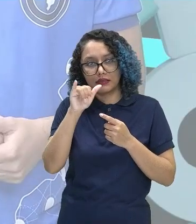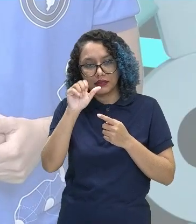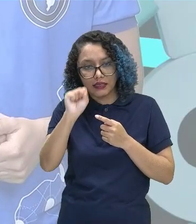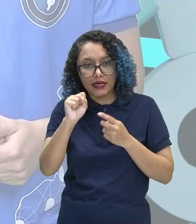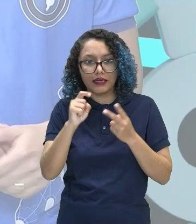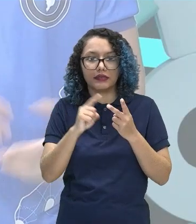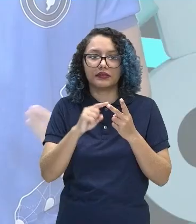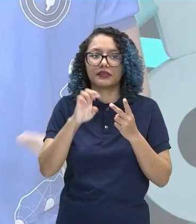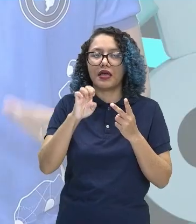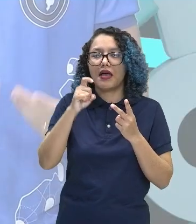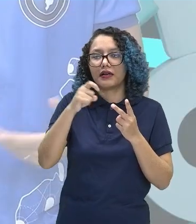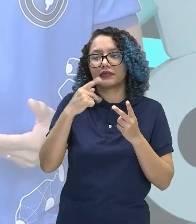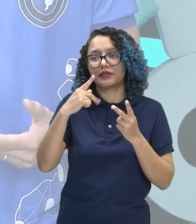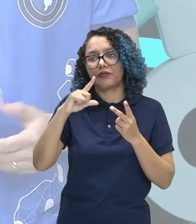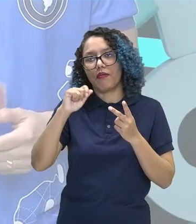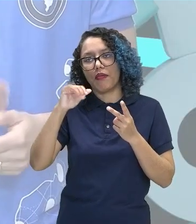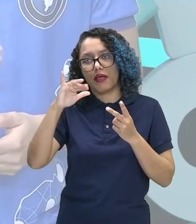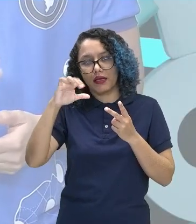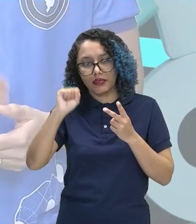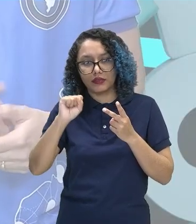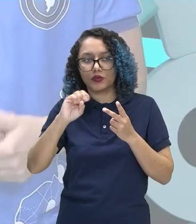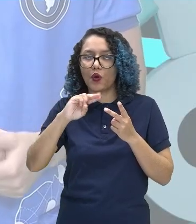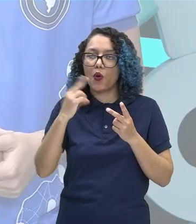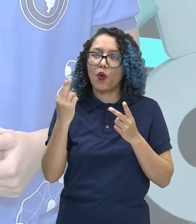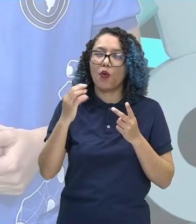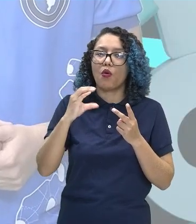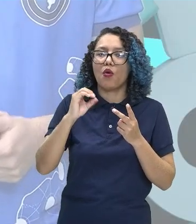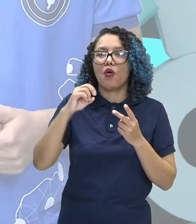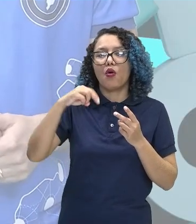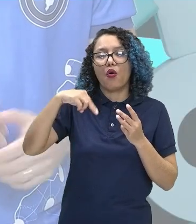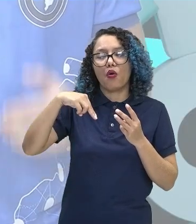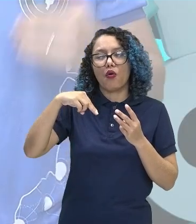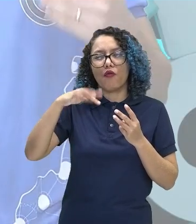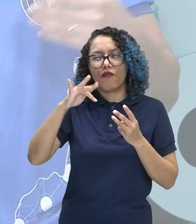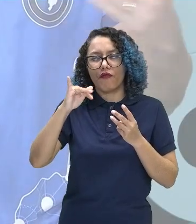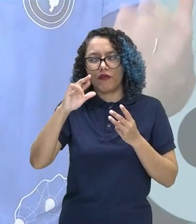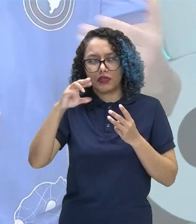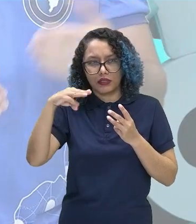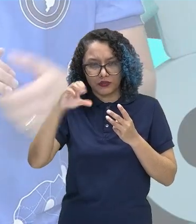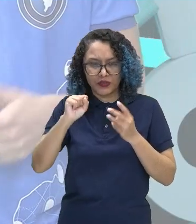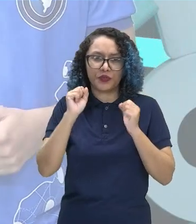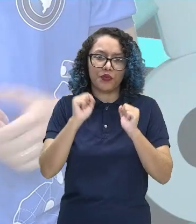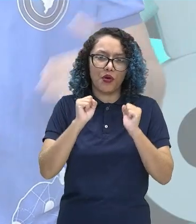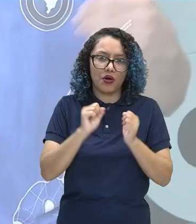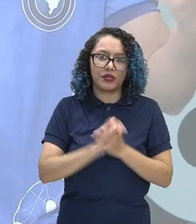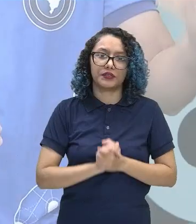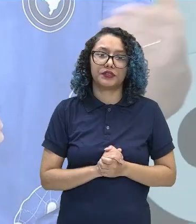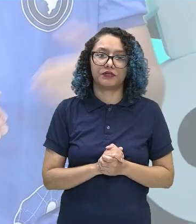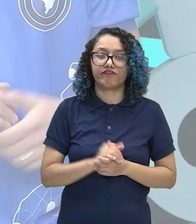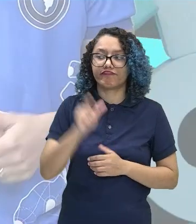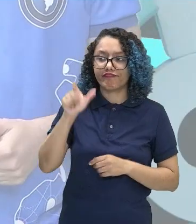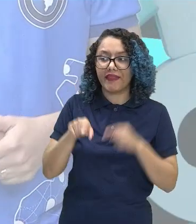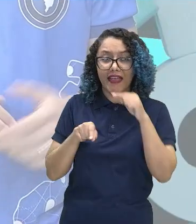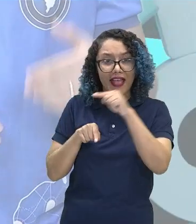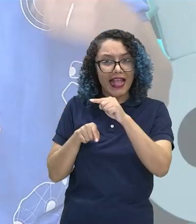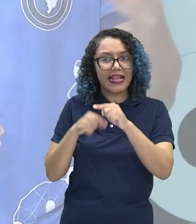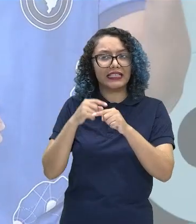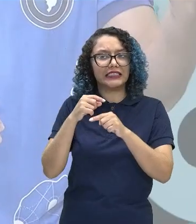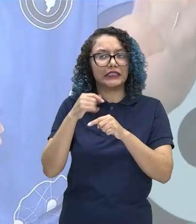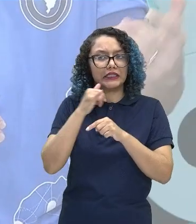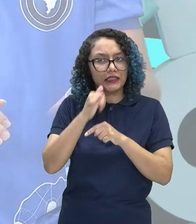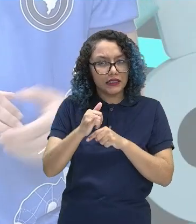confirms, né? Na minha escrita para convencer o leitor. Então, fulano disse, fulano explica,